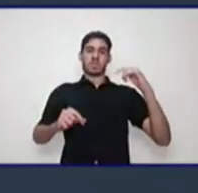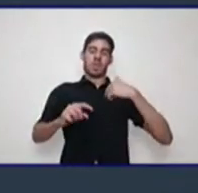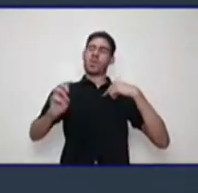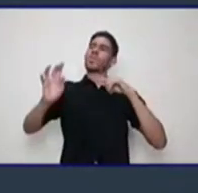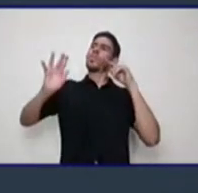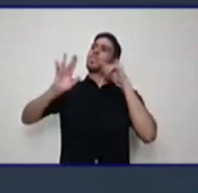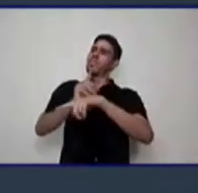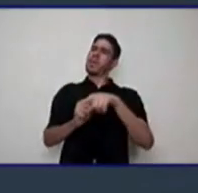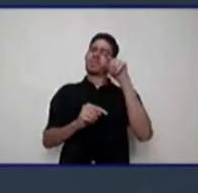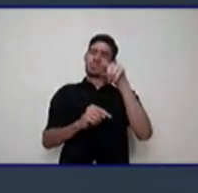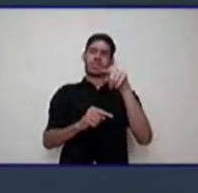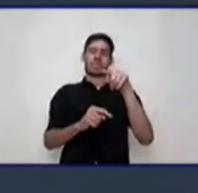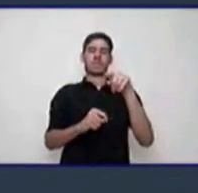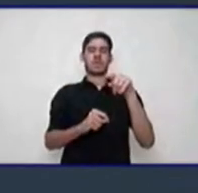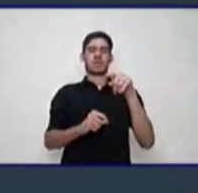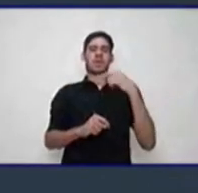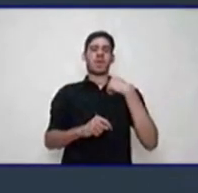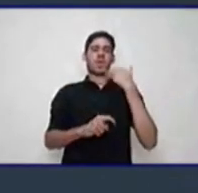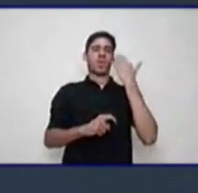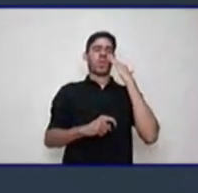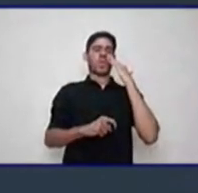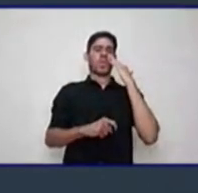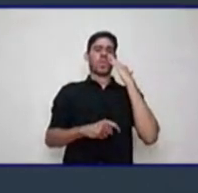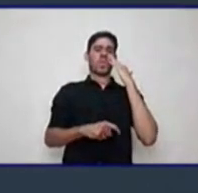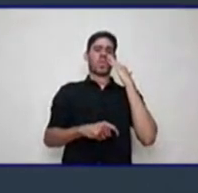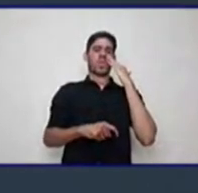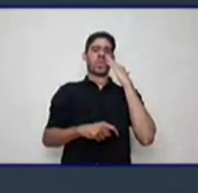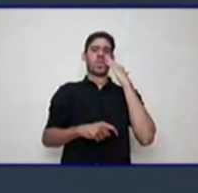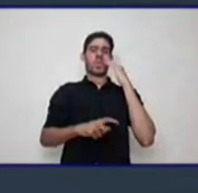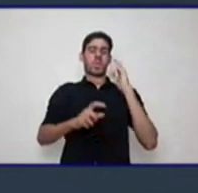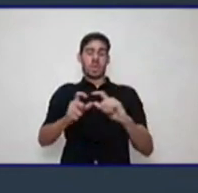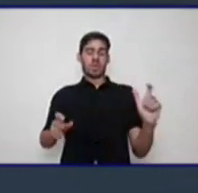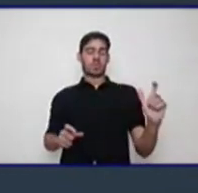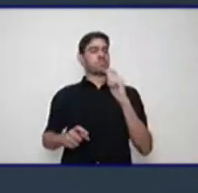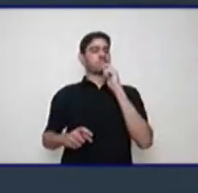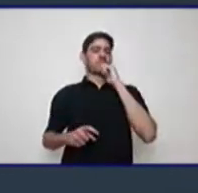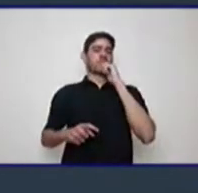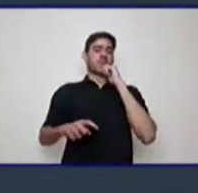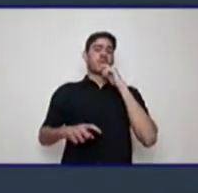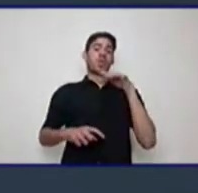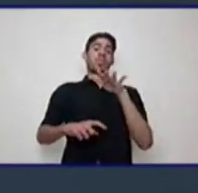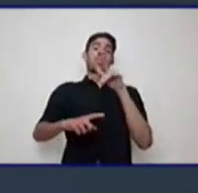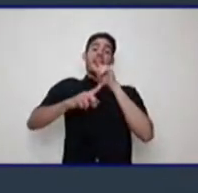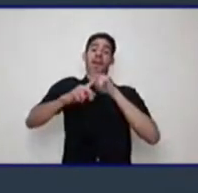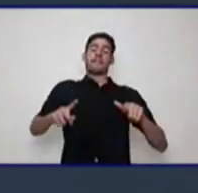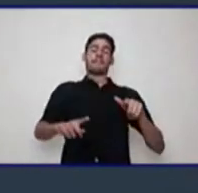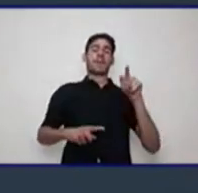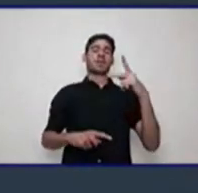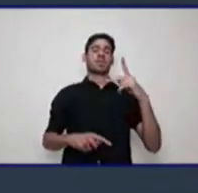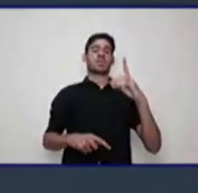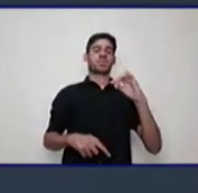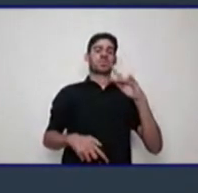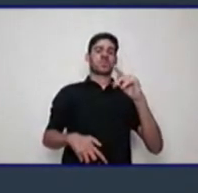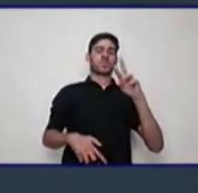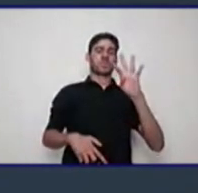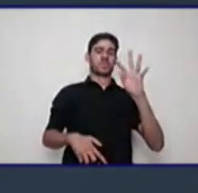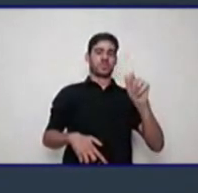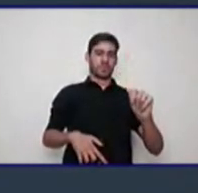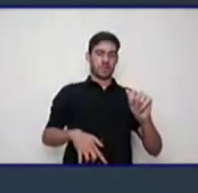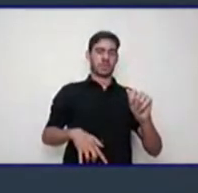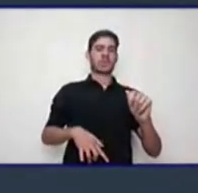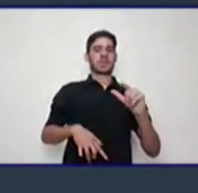Vossa Excelência, porque eu entendia que não havia sido formada a maioria, pelo menos na parte dispositiva, ainda